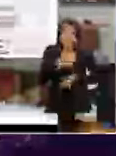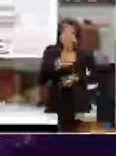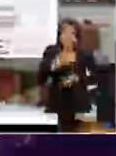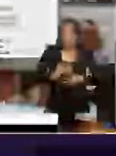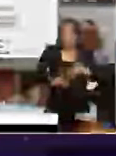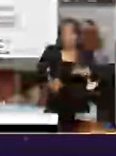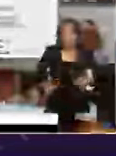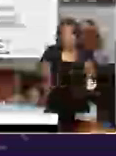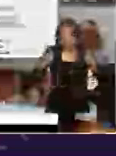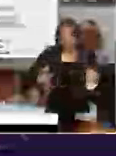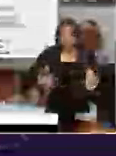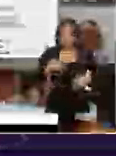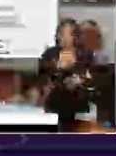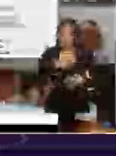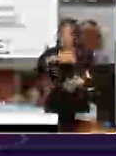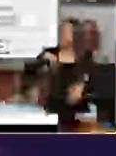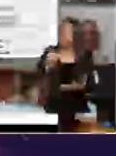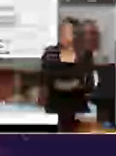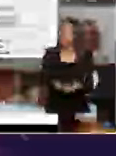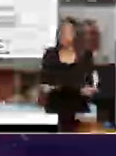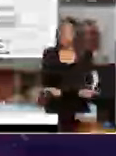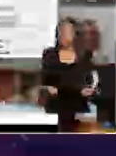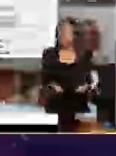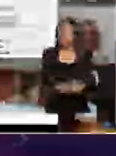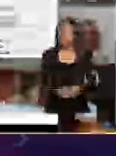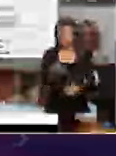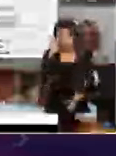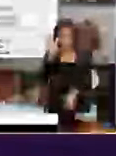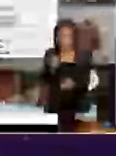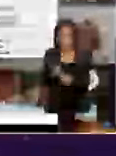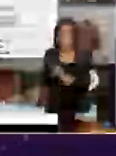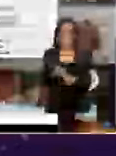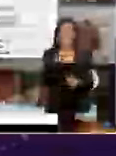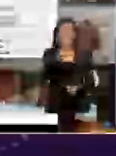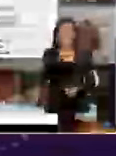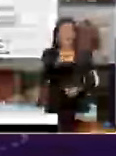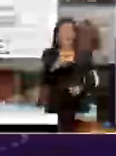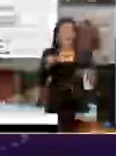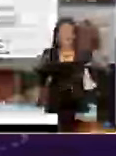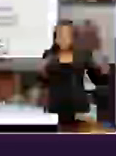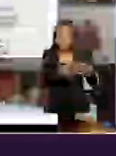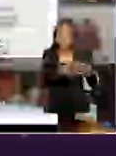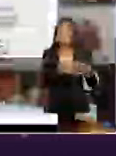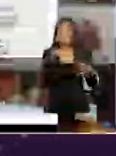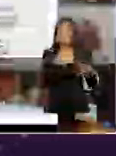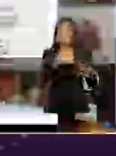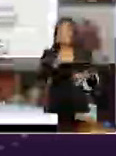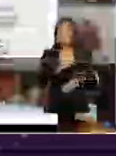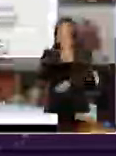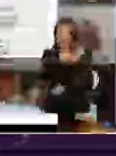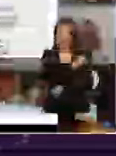dor constante até os dias de hoje. Essa criança não foi considerada no grupo de vacinação